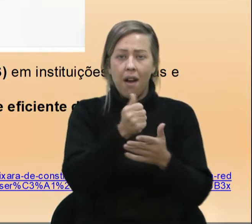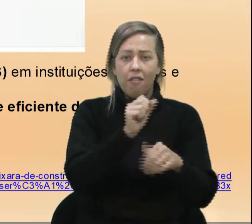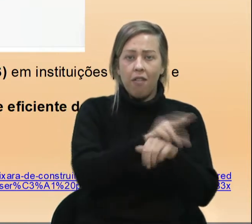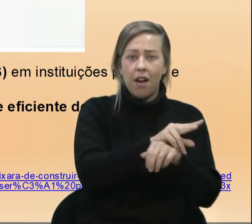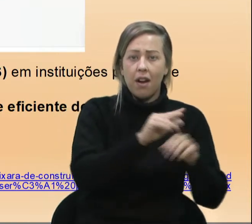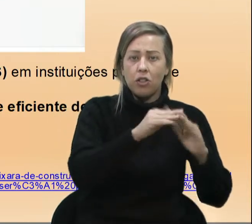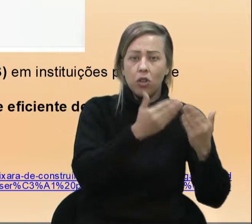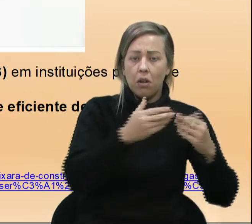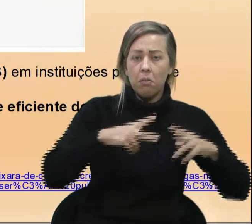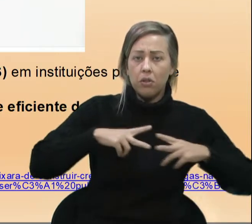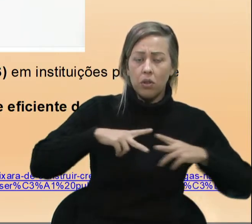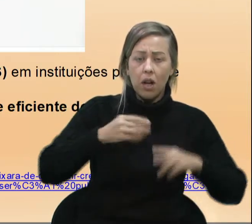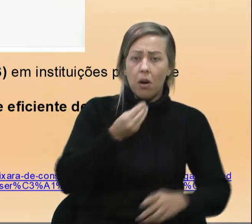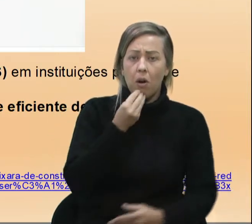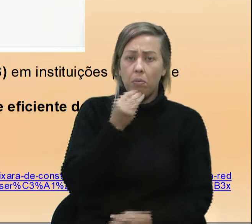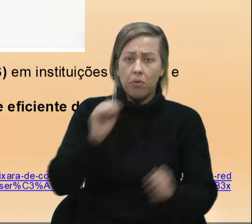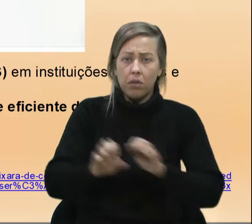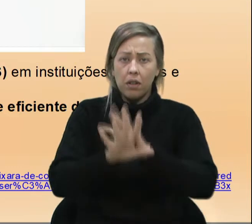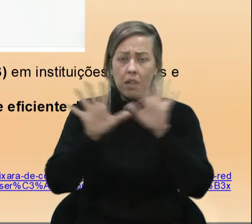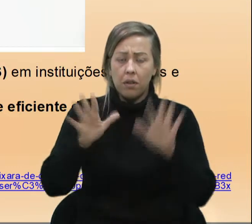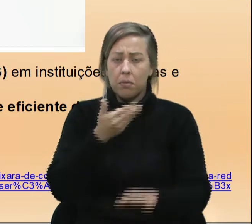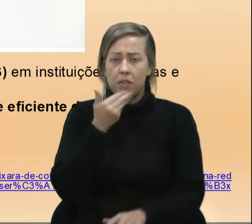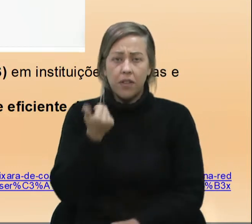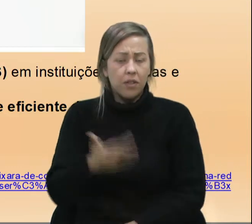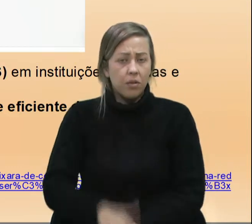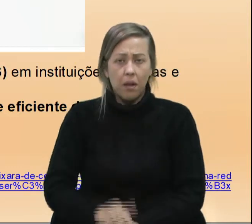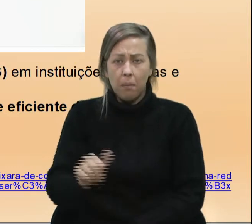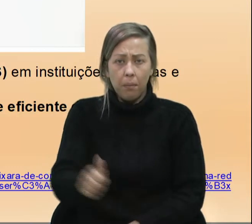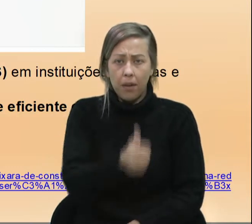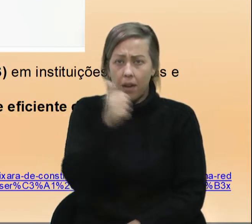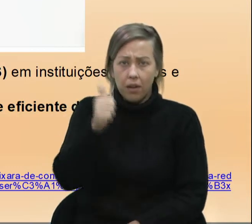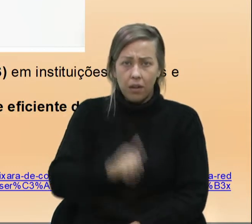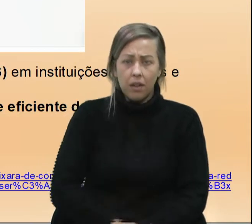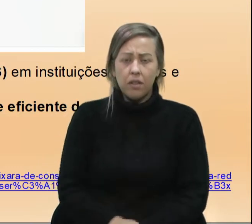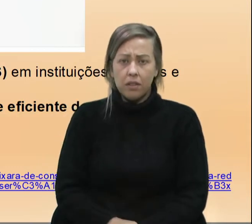conclusão óbvia e clara que é muito melhor